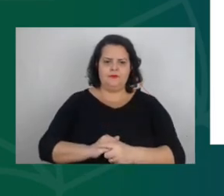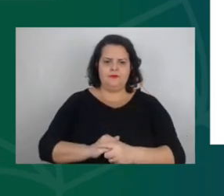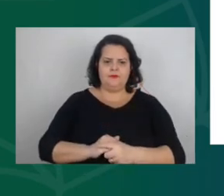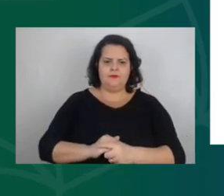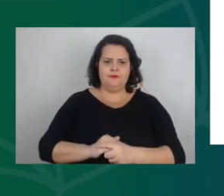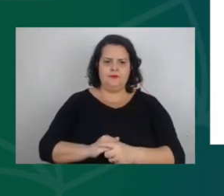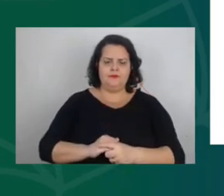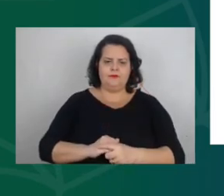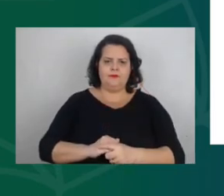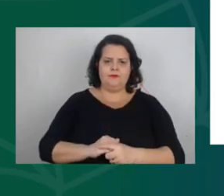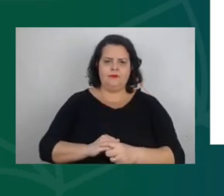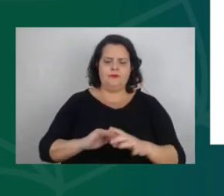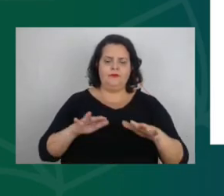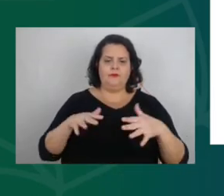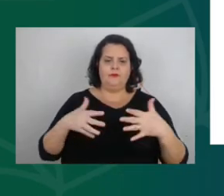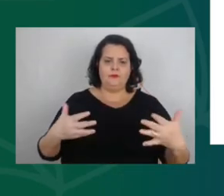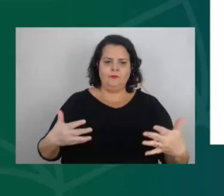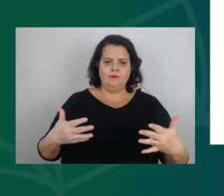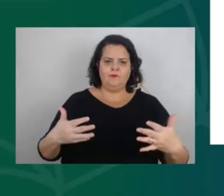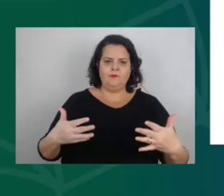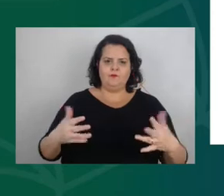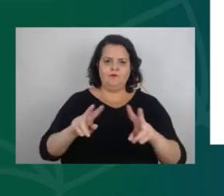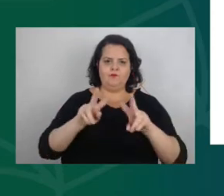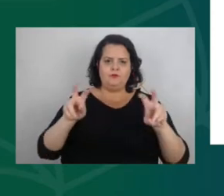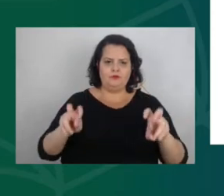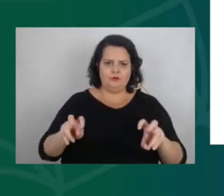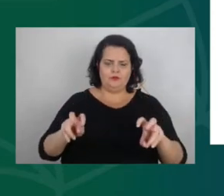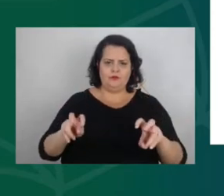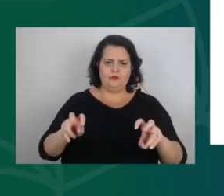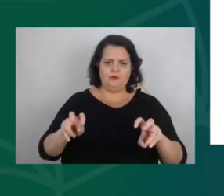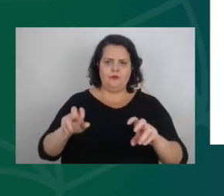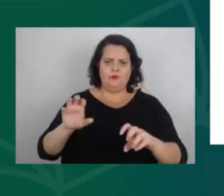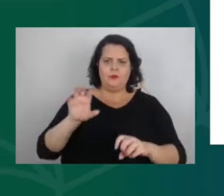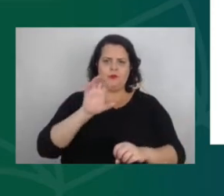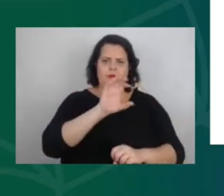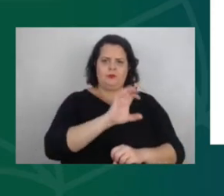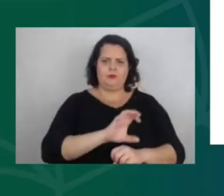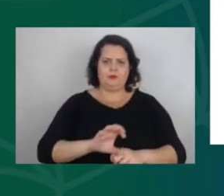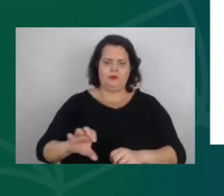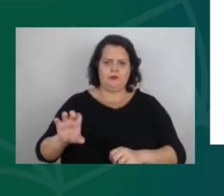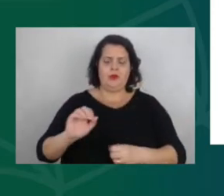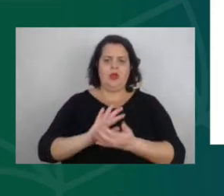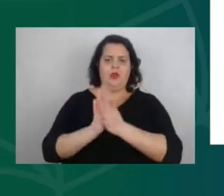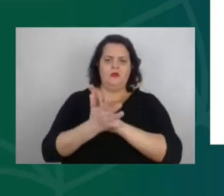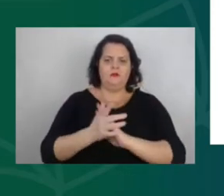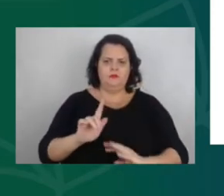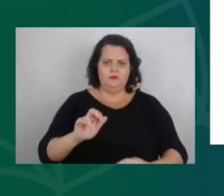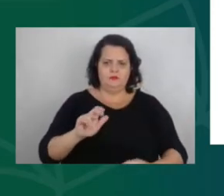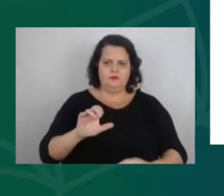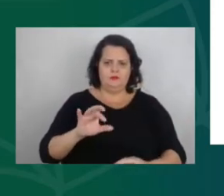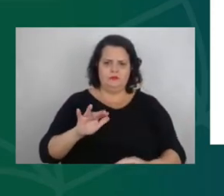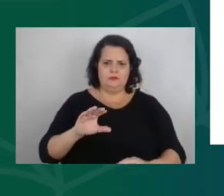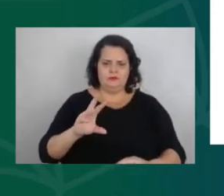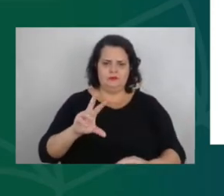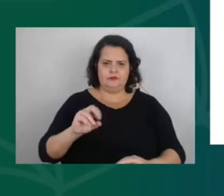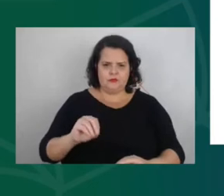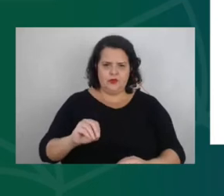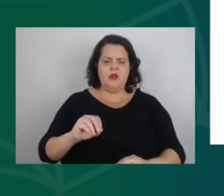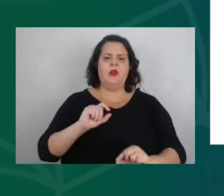Então, como eu disse, né, nós vamos falar sobre os impactos genéticos, especificamente de corantes, que